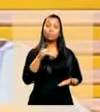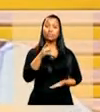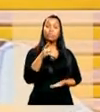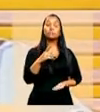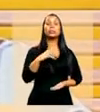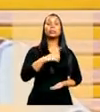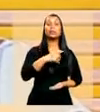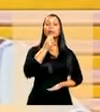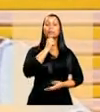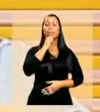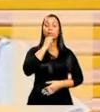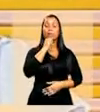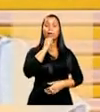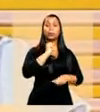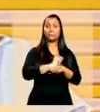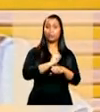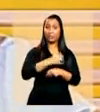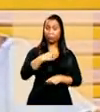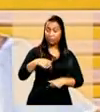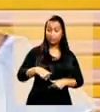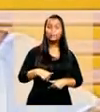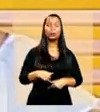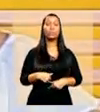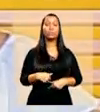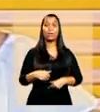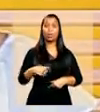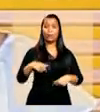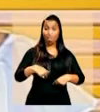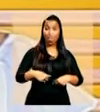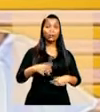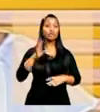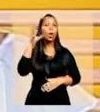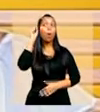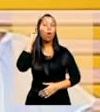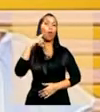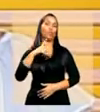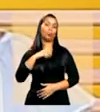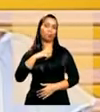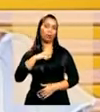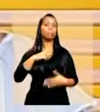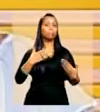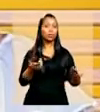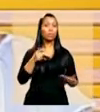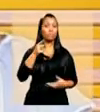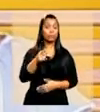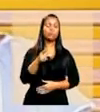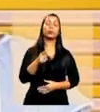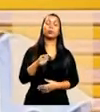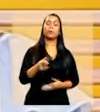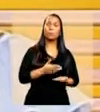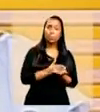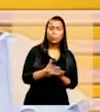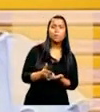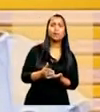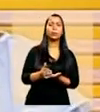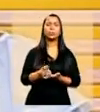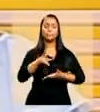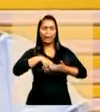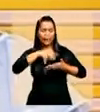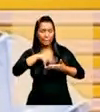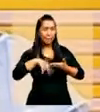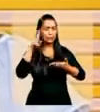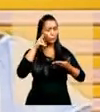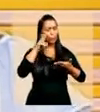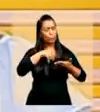Então, a mãe está esperando a criança, aquela criança ali, ela já está ouvindo. Então, quando você começa a contar